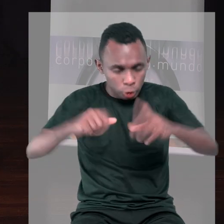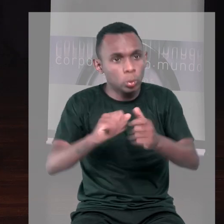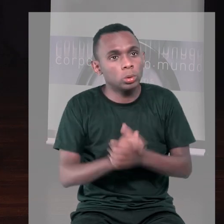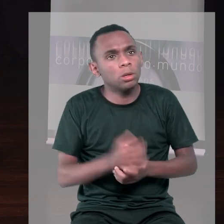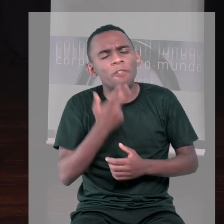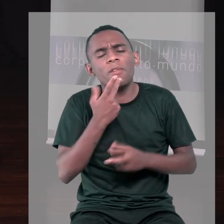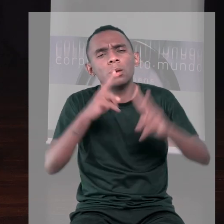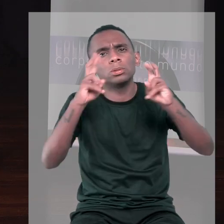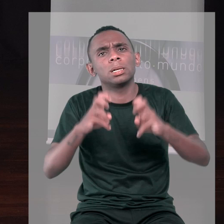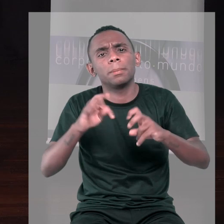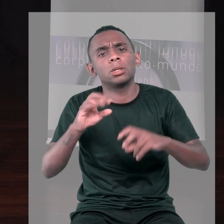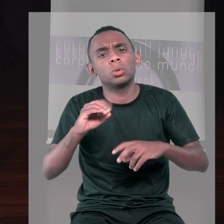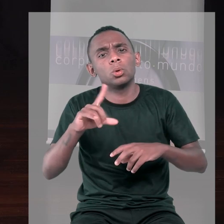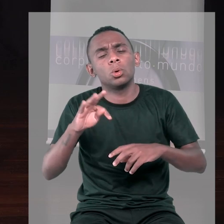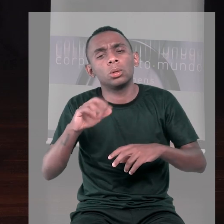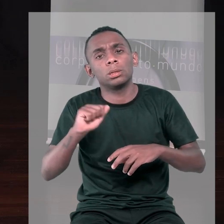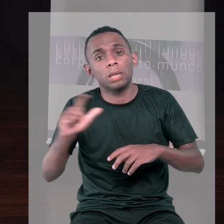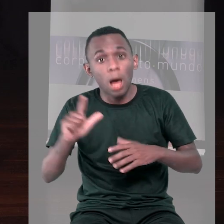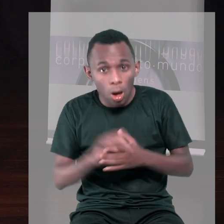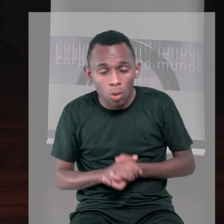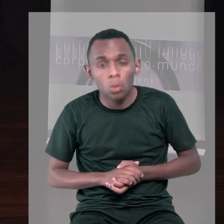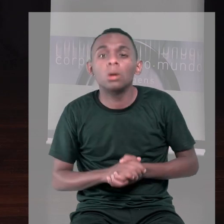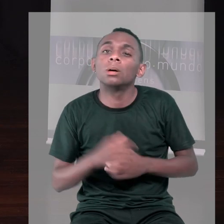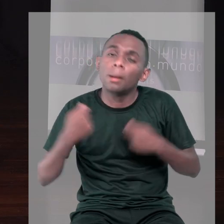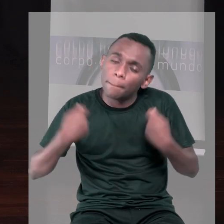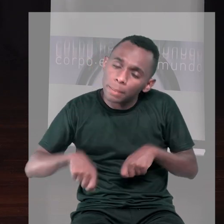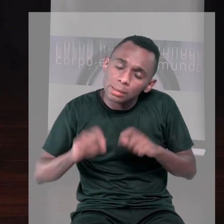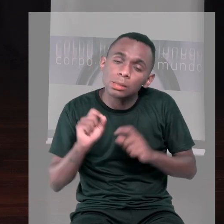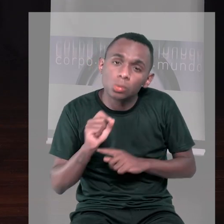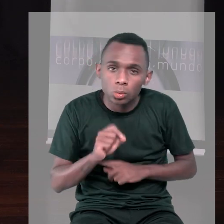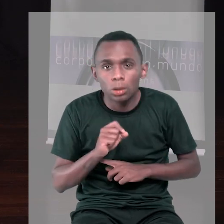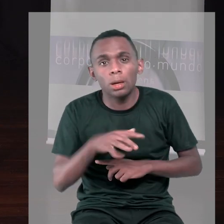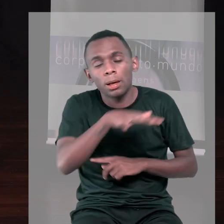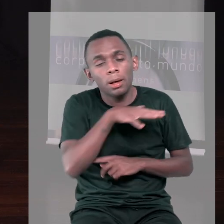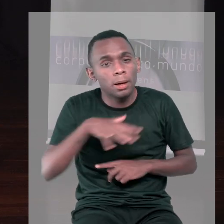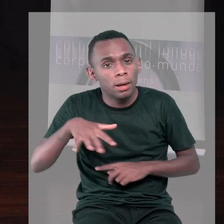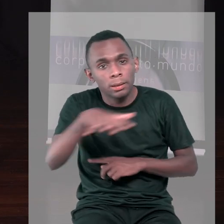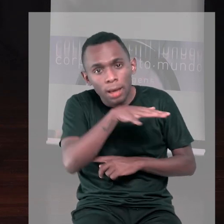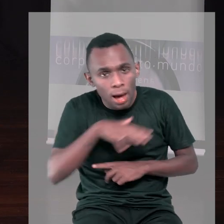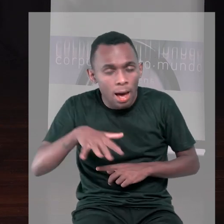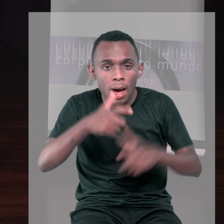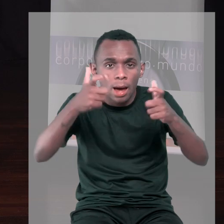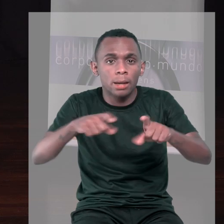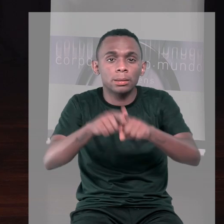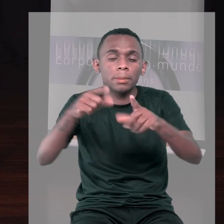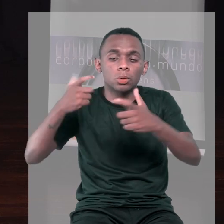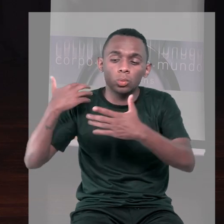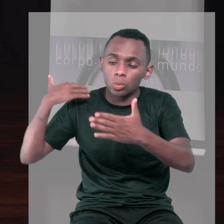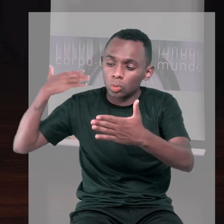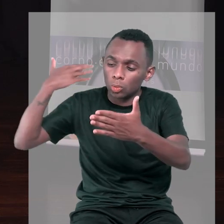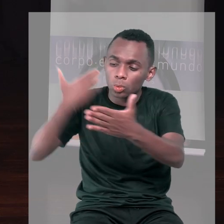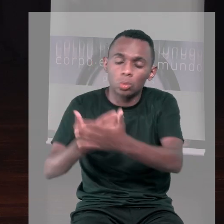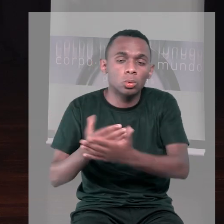totalitária não explica apenas o mundo real, que na verdade é um mundo fictício, não explica apenas o